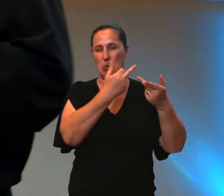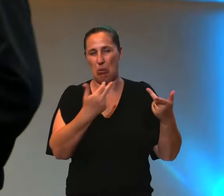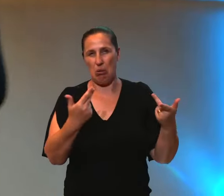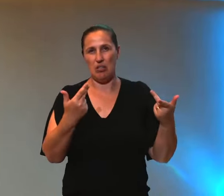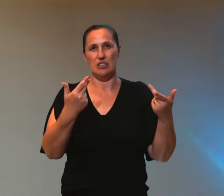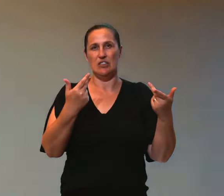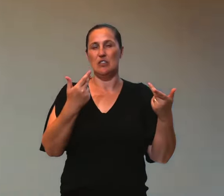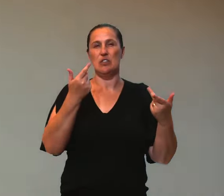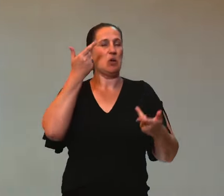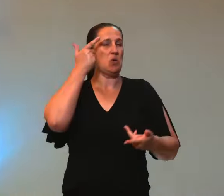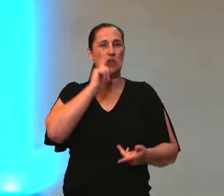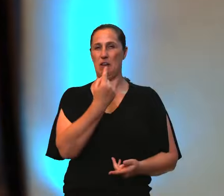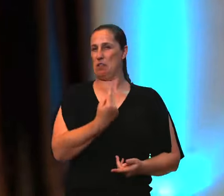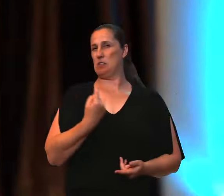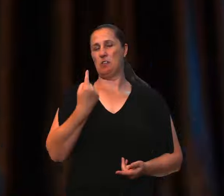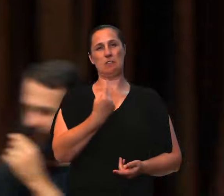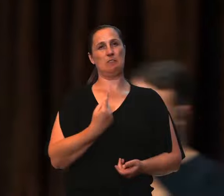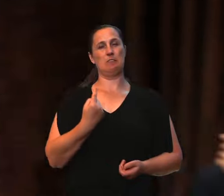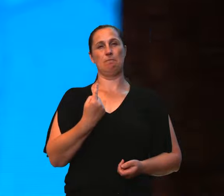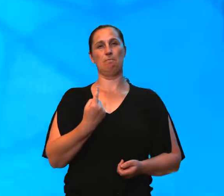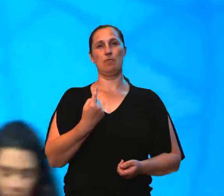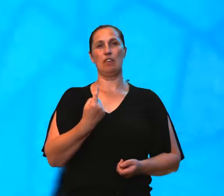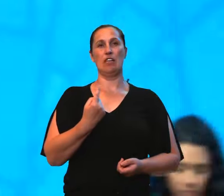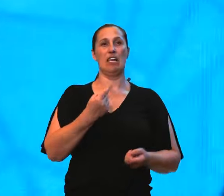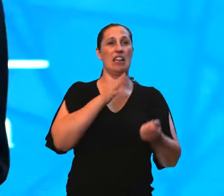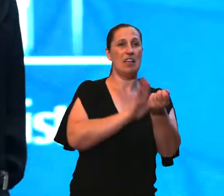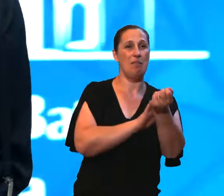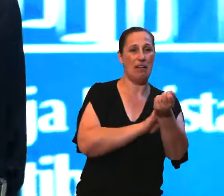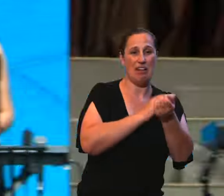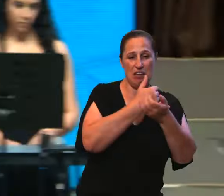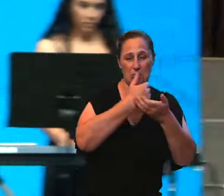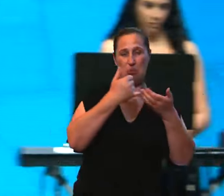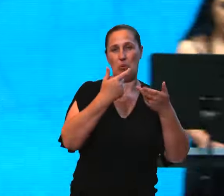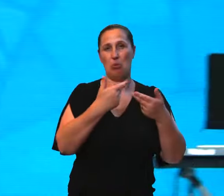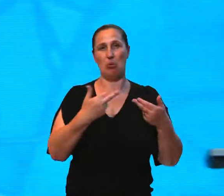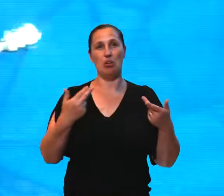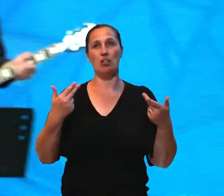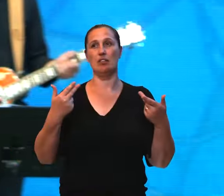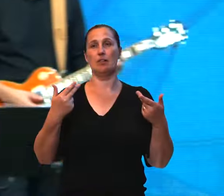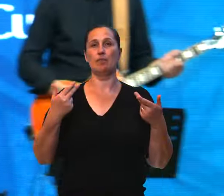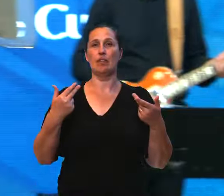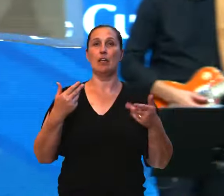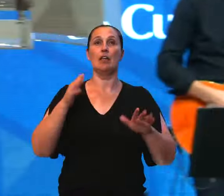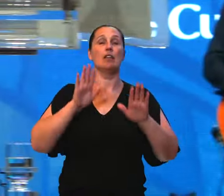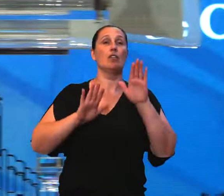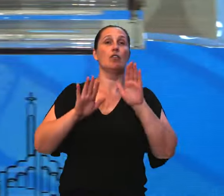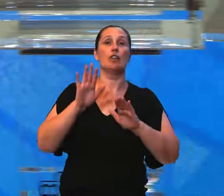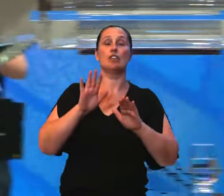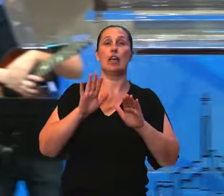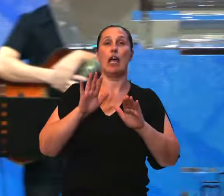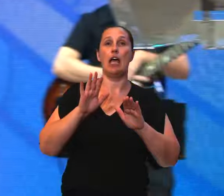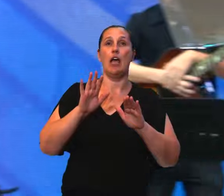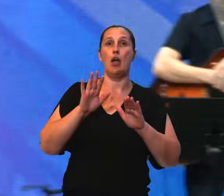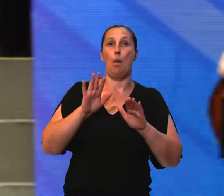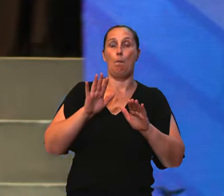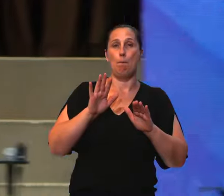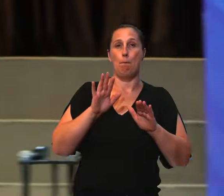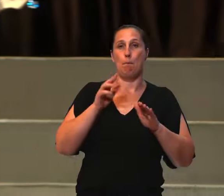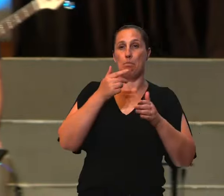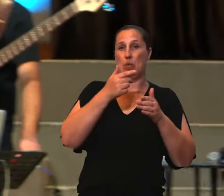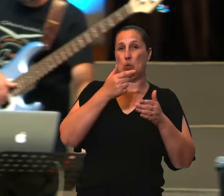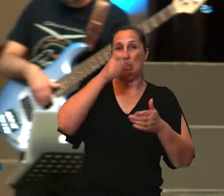que você realmente não consegue quem sabe você quer deixar o vício e não consegue Quem segue Quem sabe você quer deixar esses espíritos que atormentam